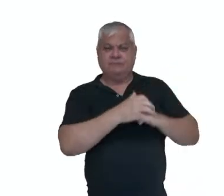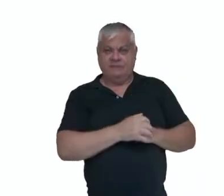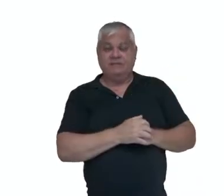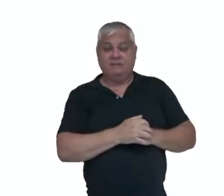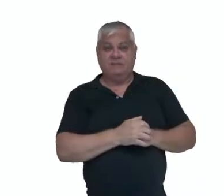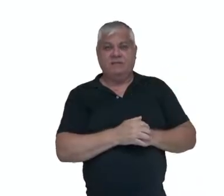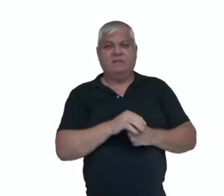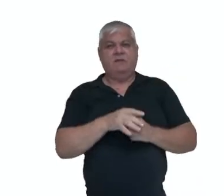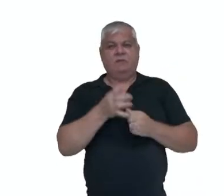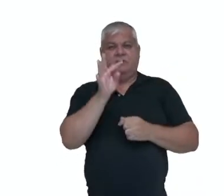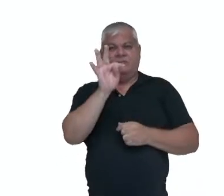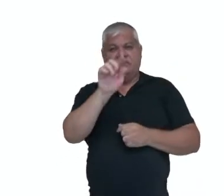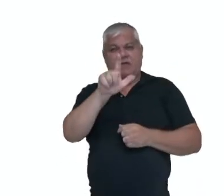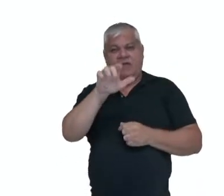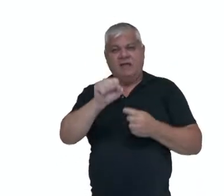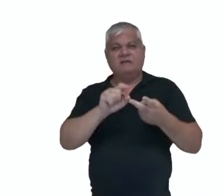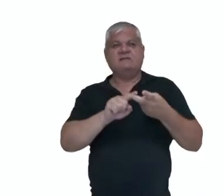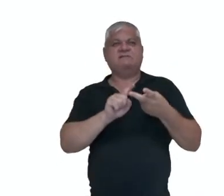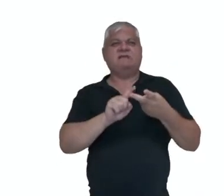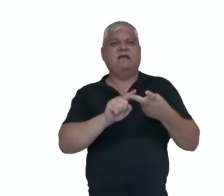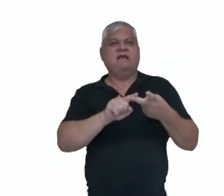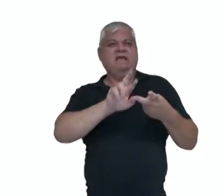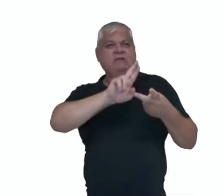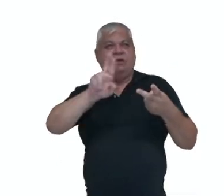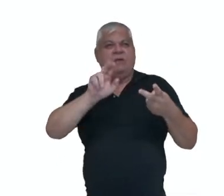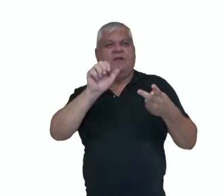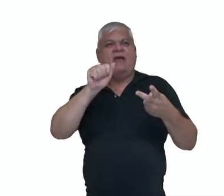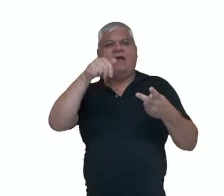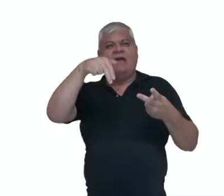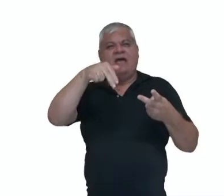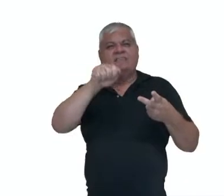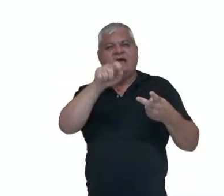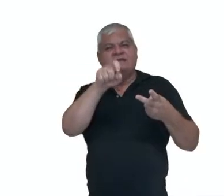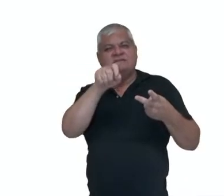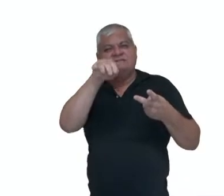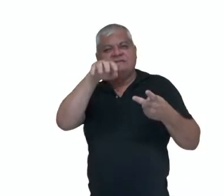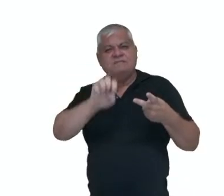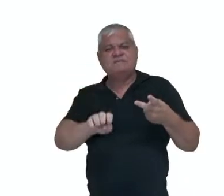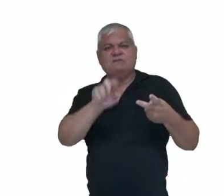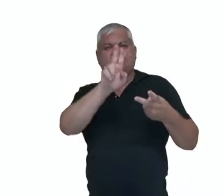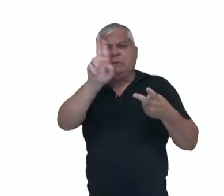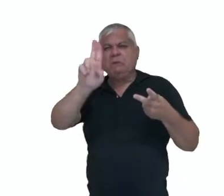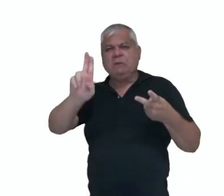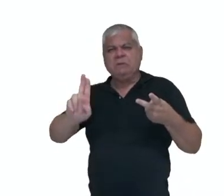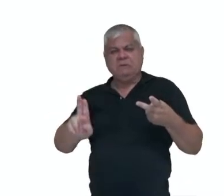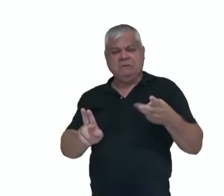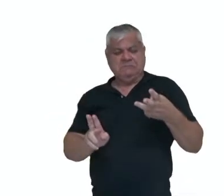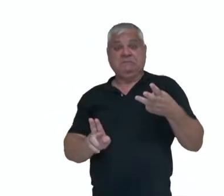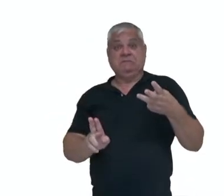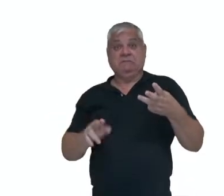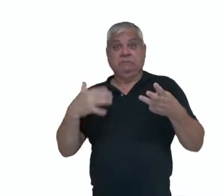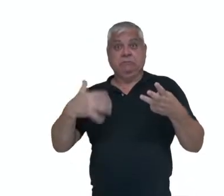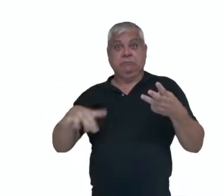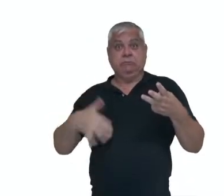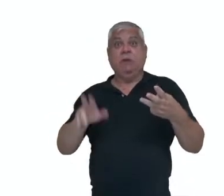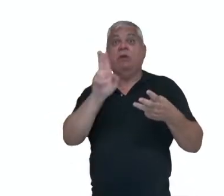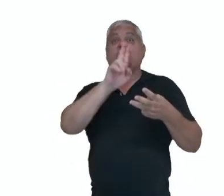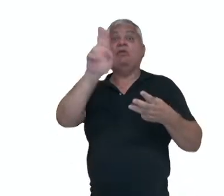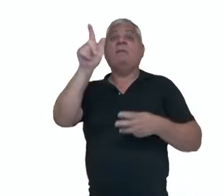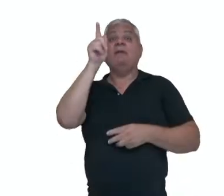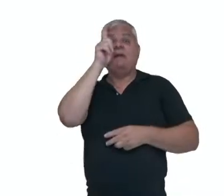como Tales, Anaximandro, Anaxímenes, professora, só nome esquisito, é porque é só nome grego,